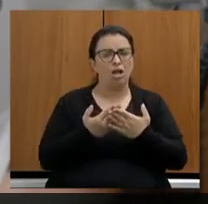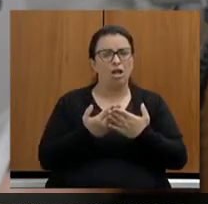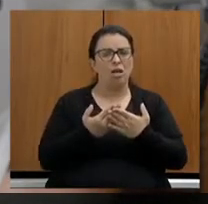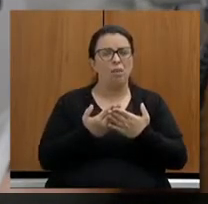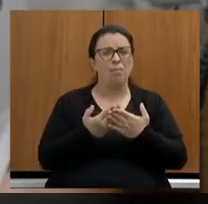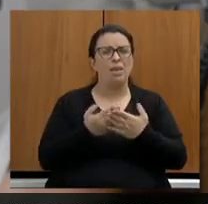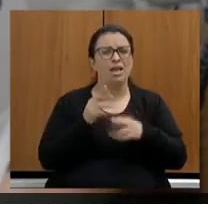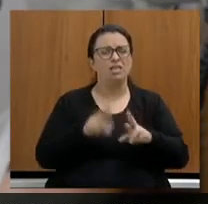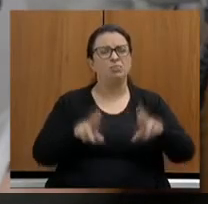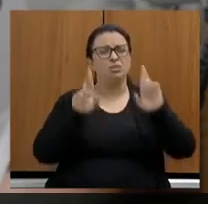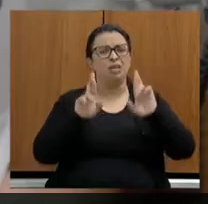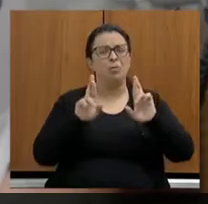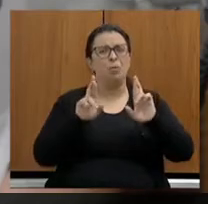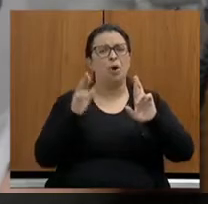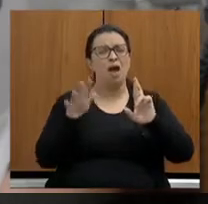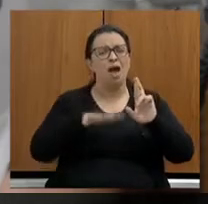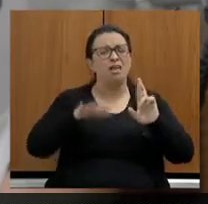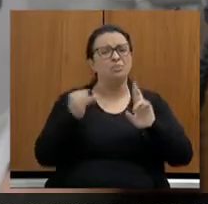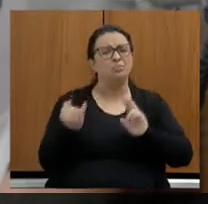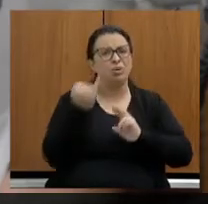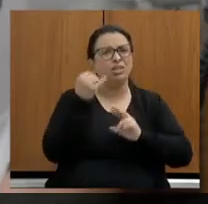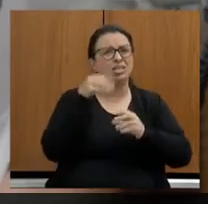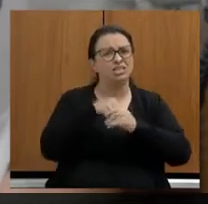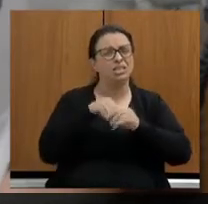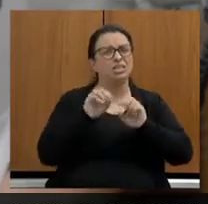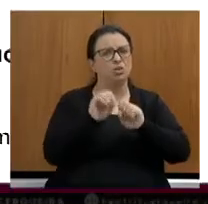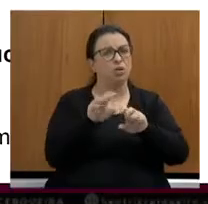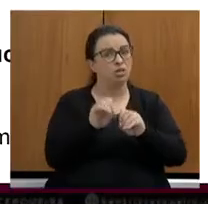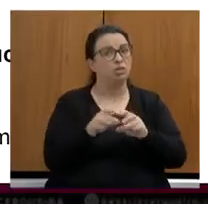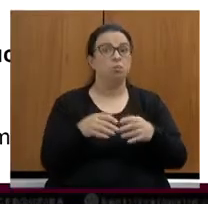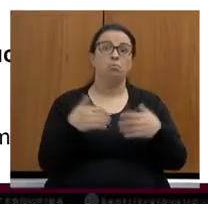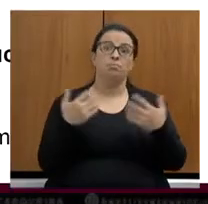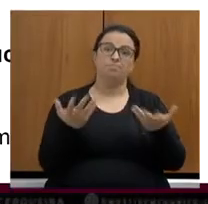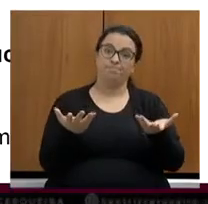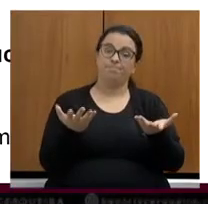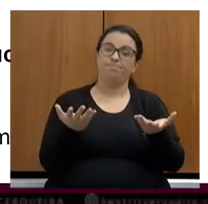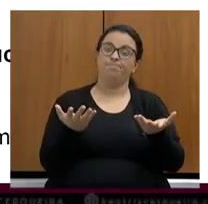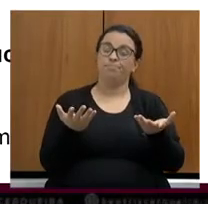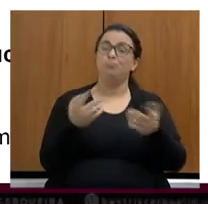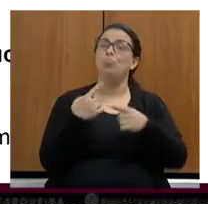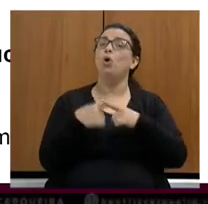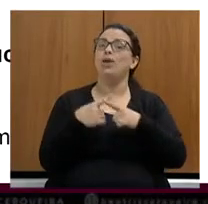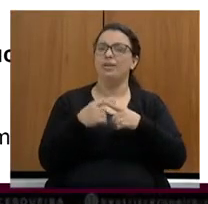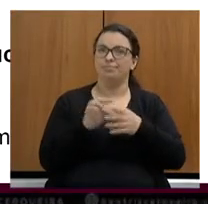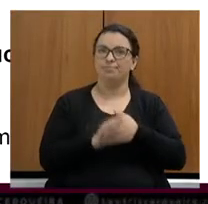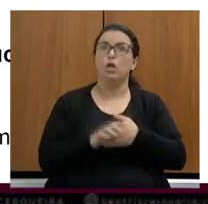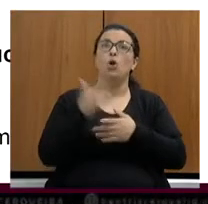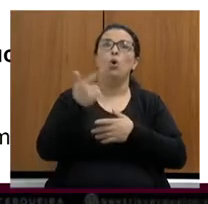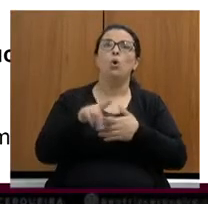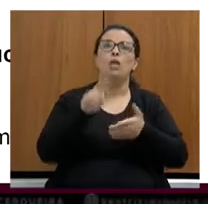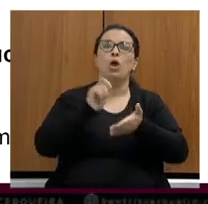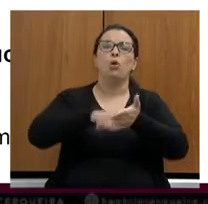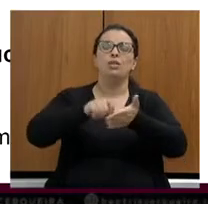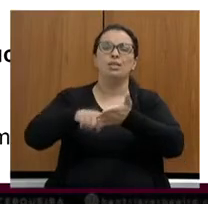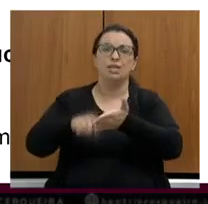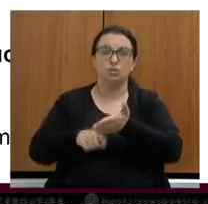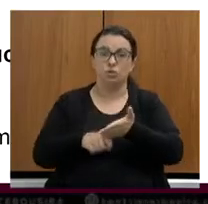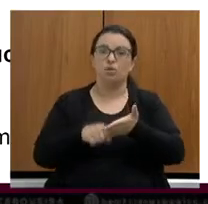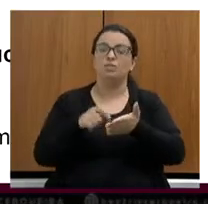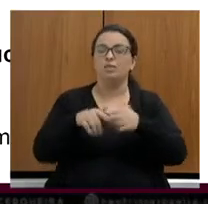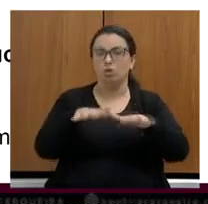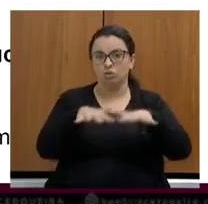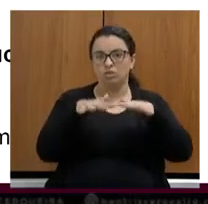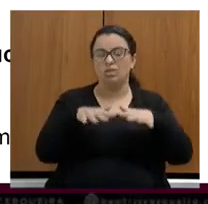da educação é a questão da contratação nós tivemos oportunidade de discutir sem audiência as